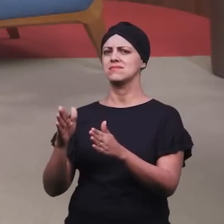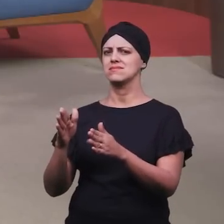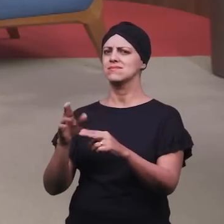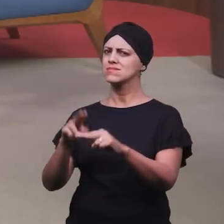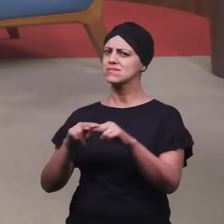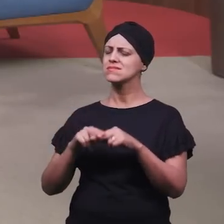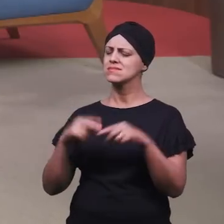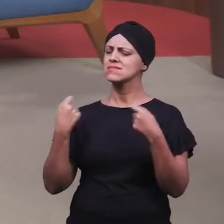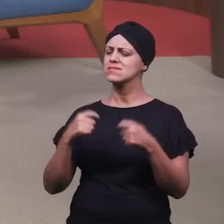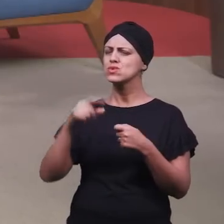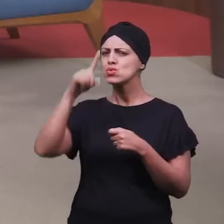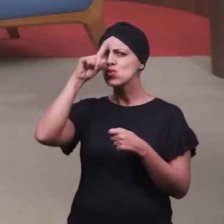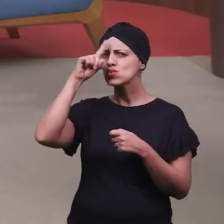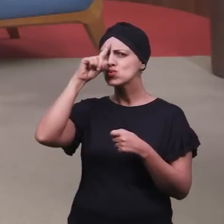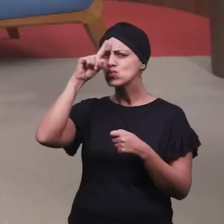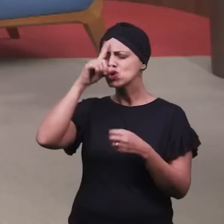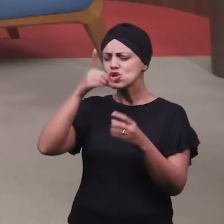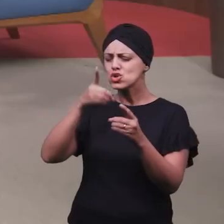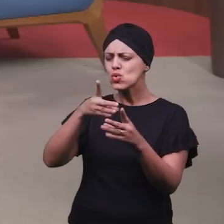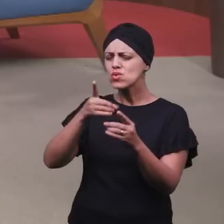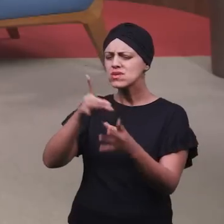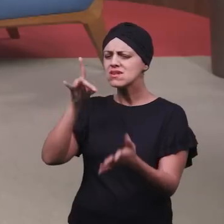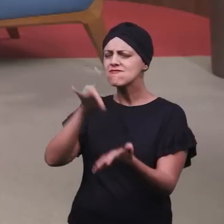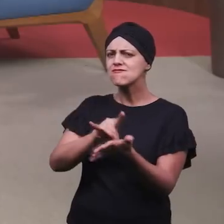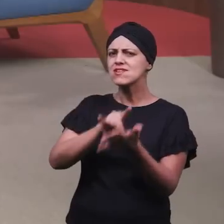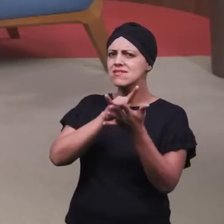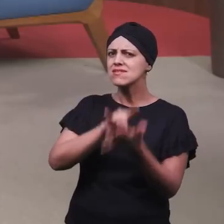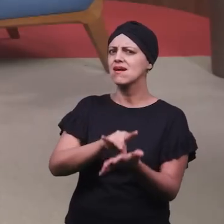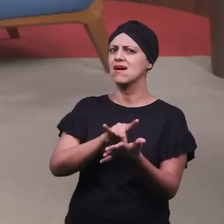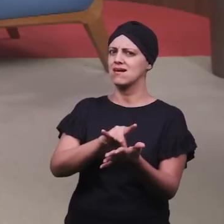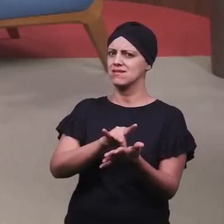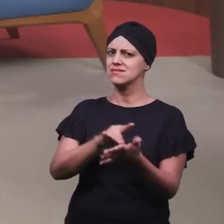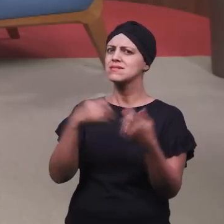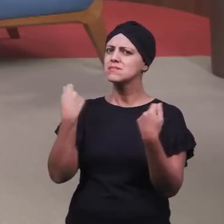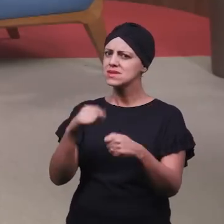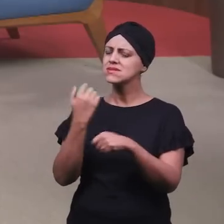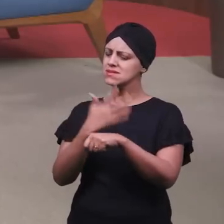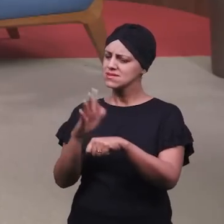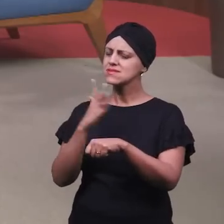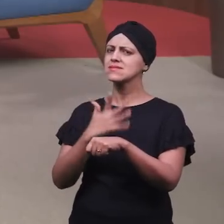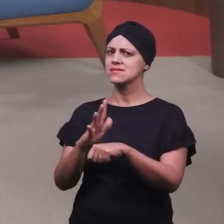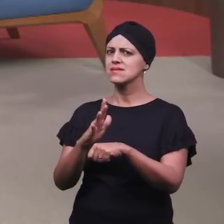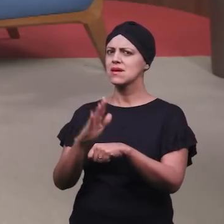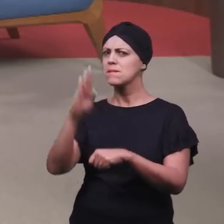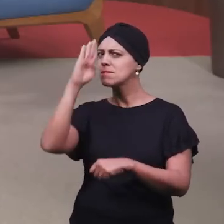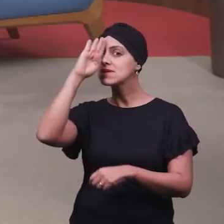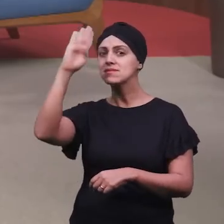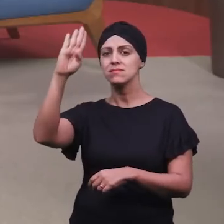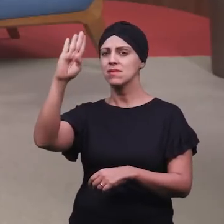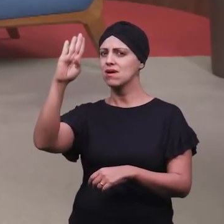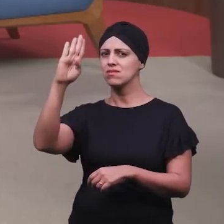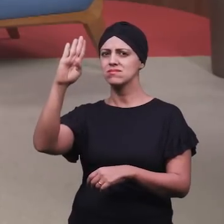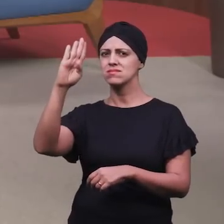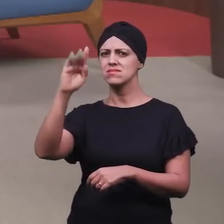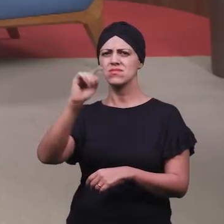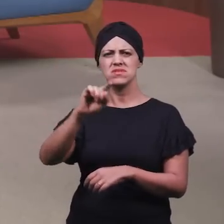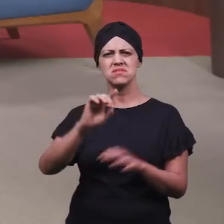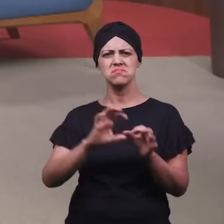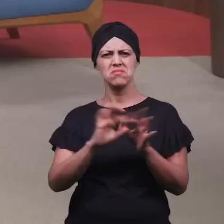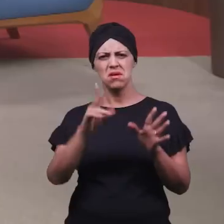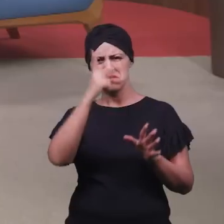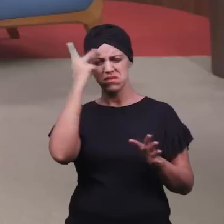vivência diária da verdadeira doutrina bíblica é fundamental. O crente não pode permitir que